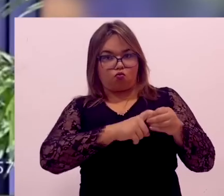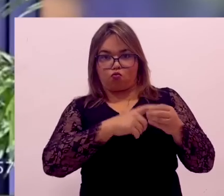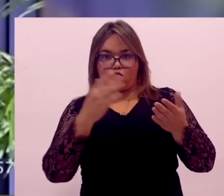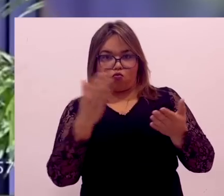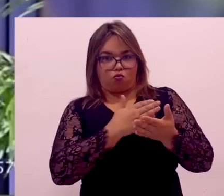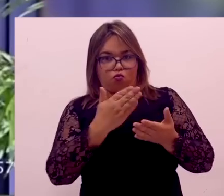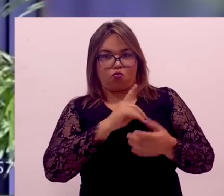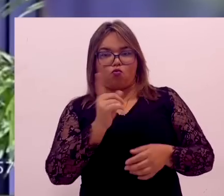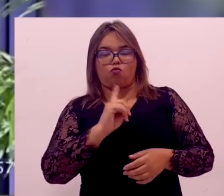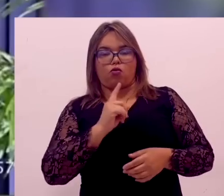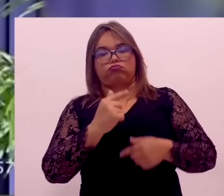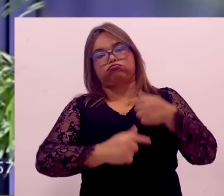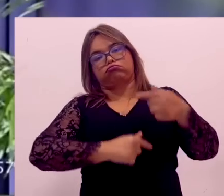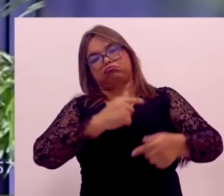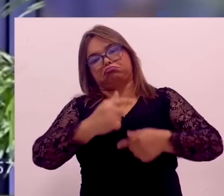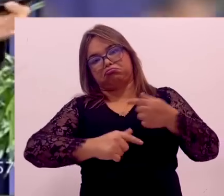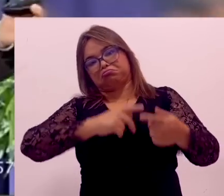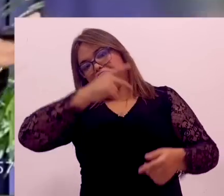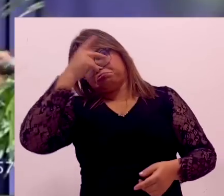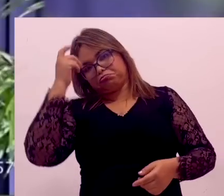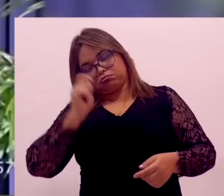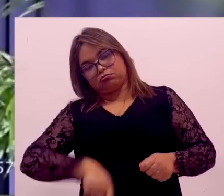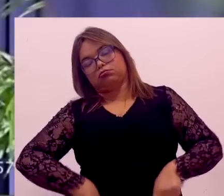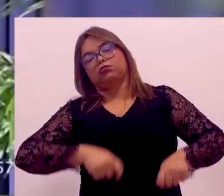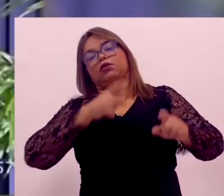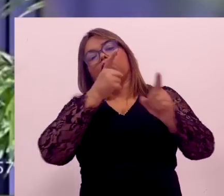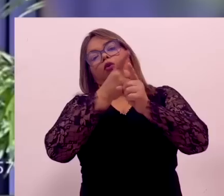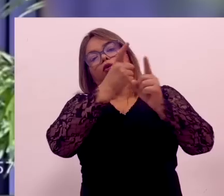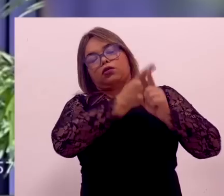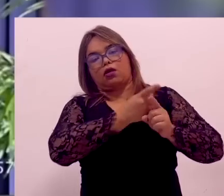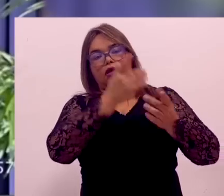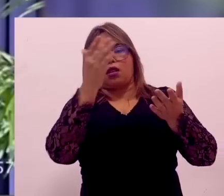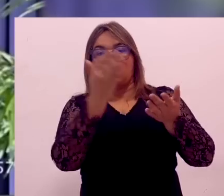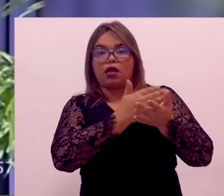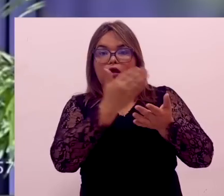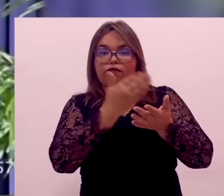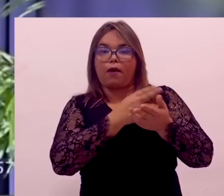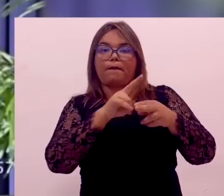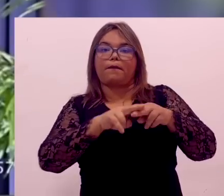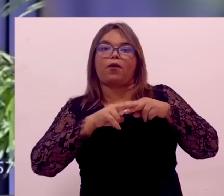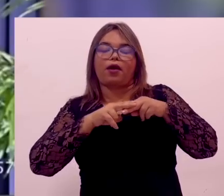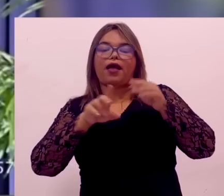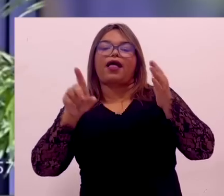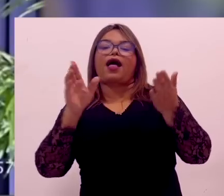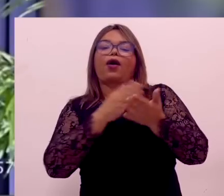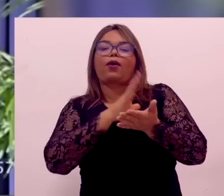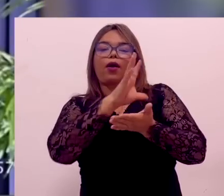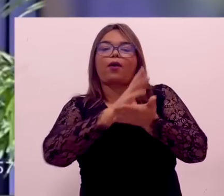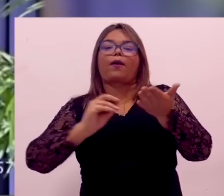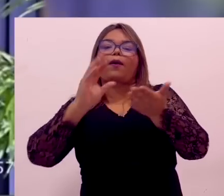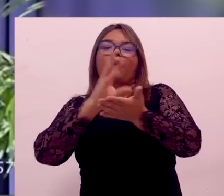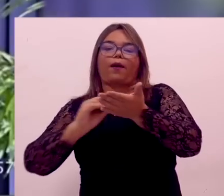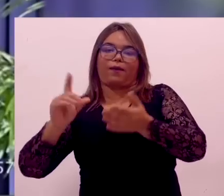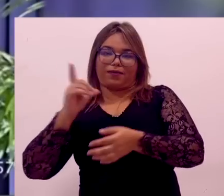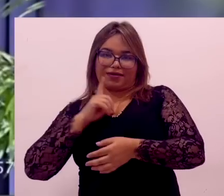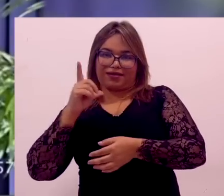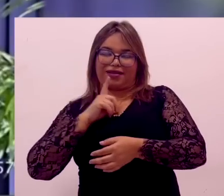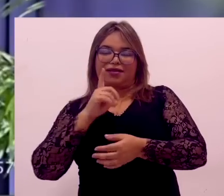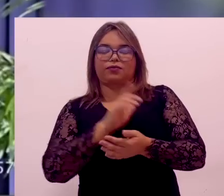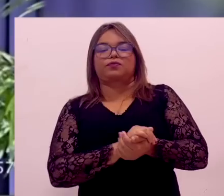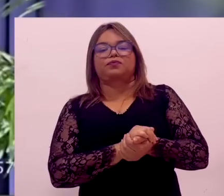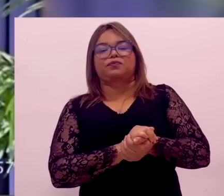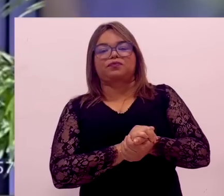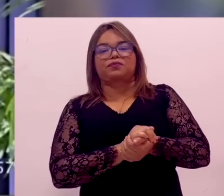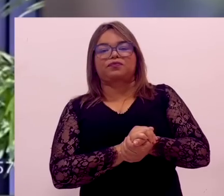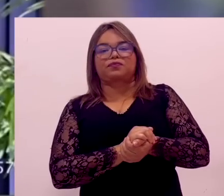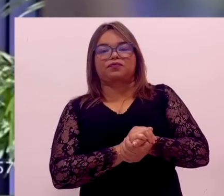sido devolvido. E depois de algumas gerações, alguém encontra esse livro, e é por isso que existem algumas cópias flutuando por aí.